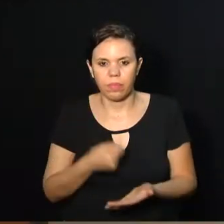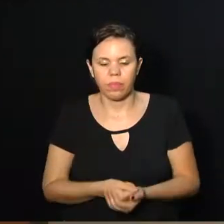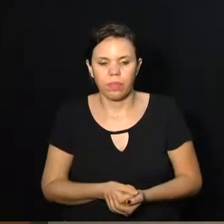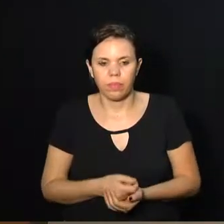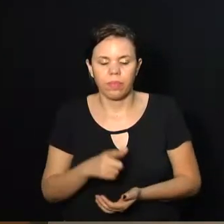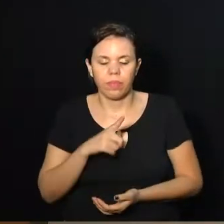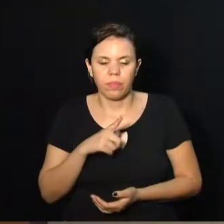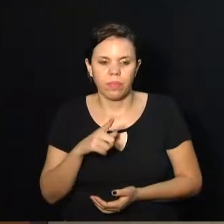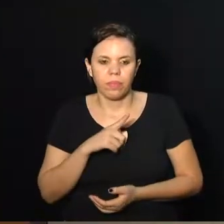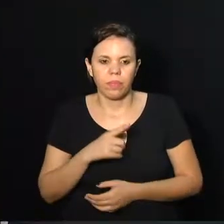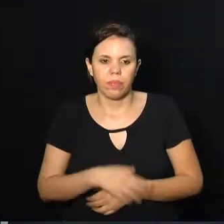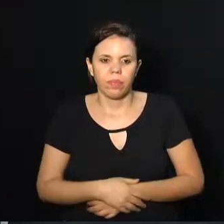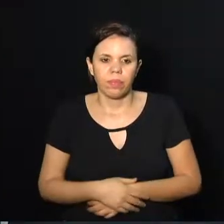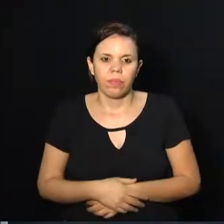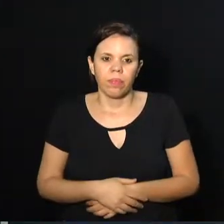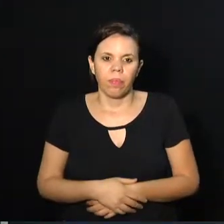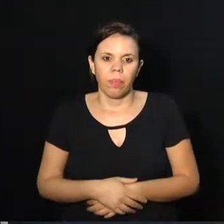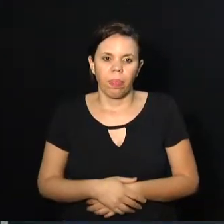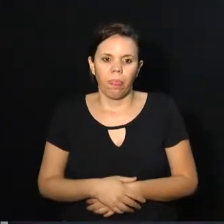tem a